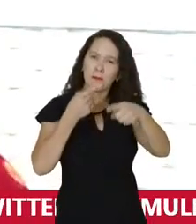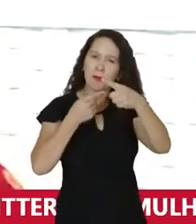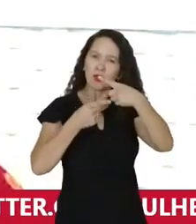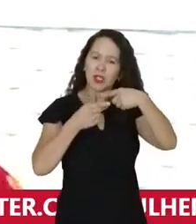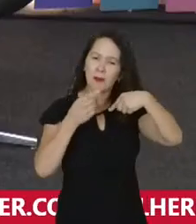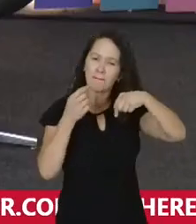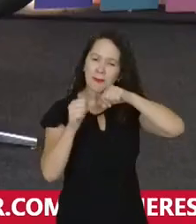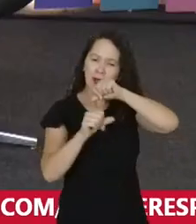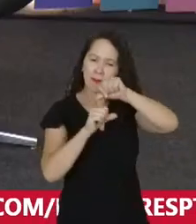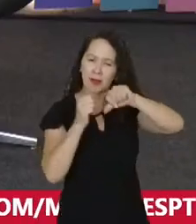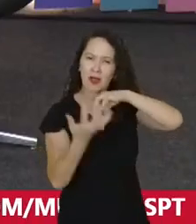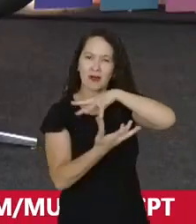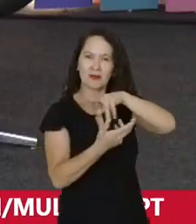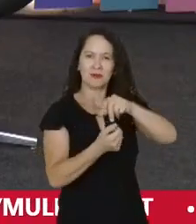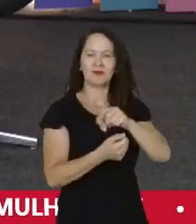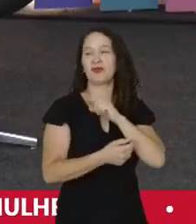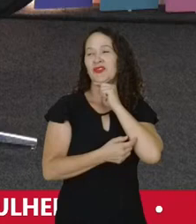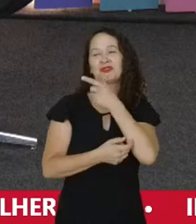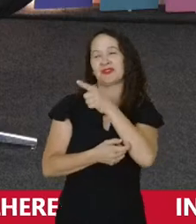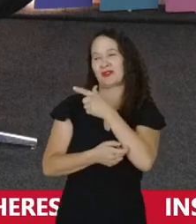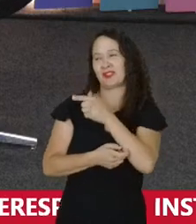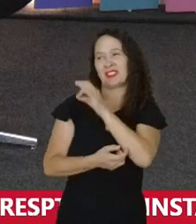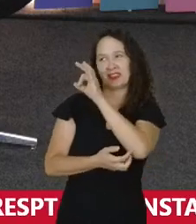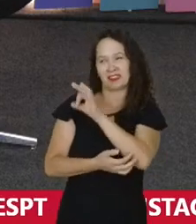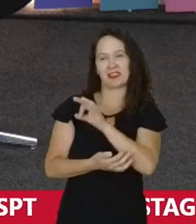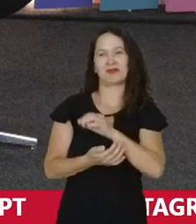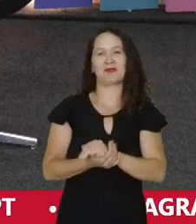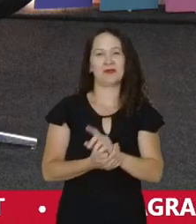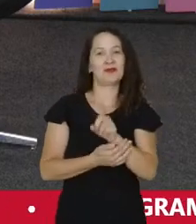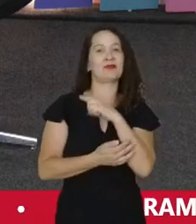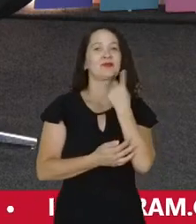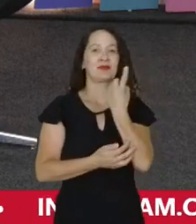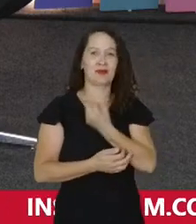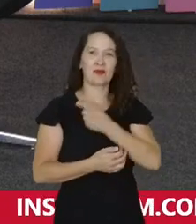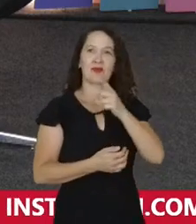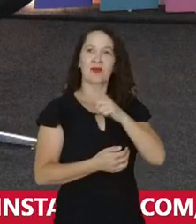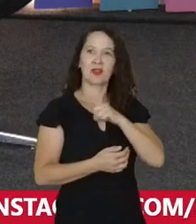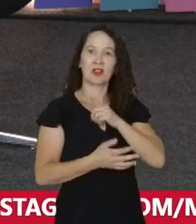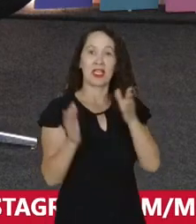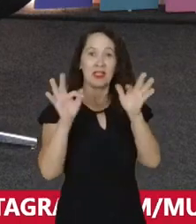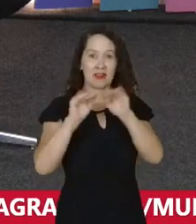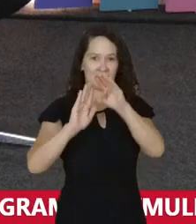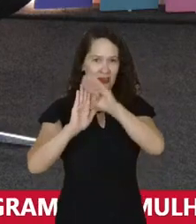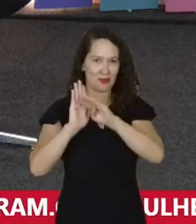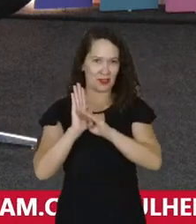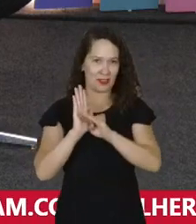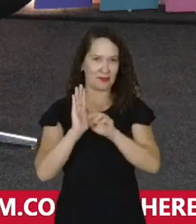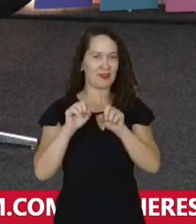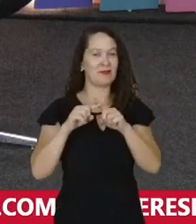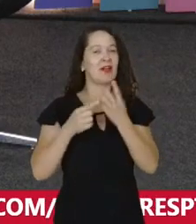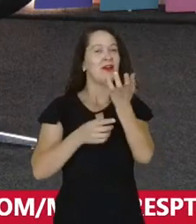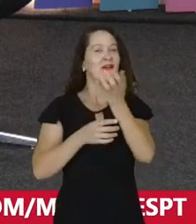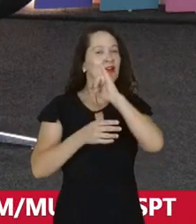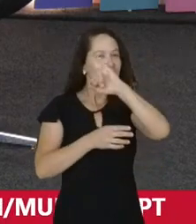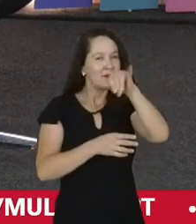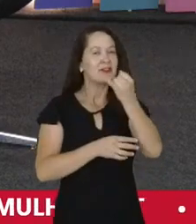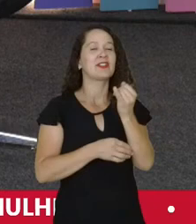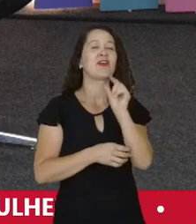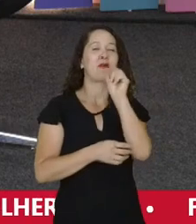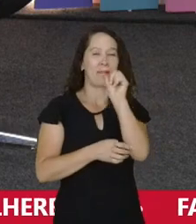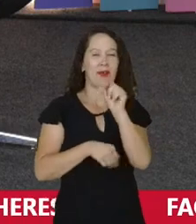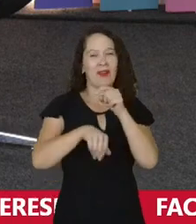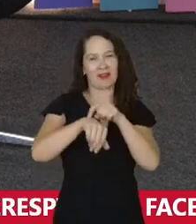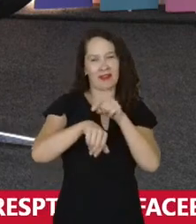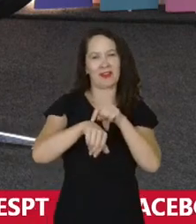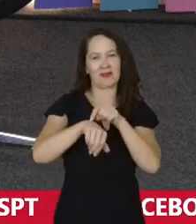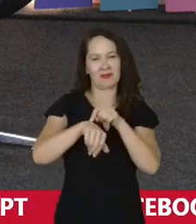planeta. Sem dúvida, Jaqueline. A gente tem que encerrar o programa em breve, mas eu quero aproveitar mais um pouquinho